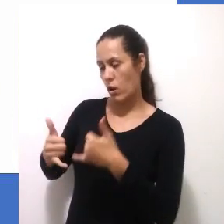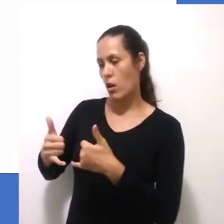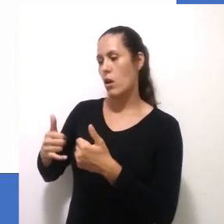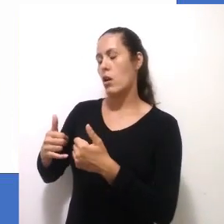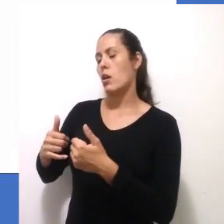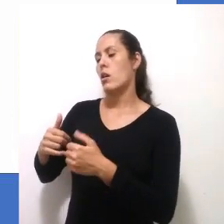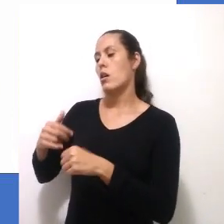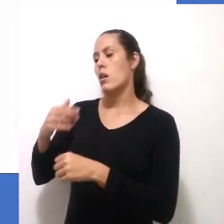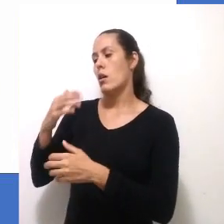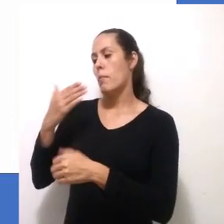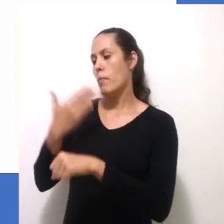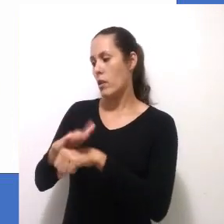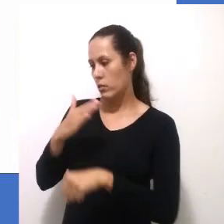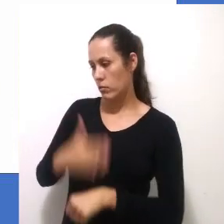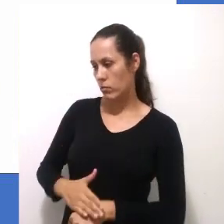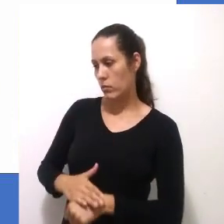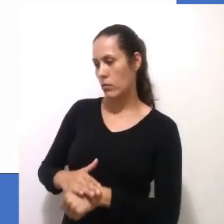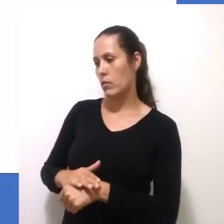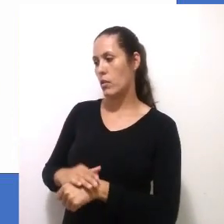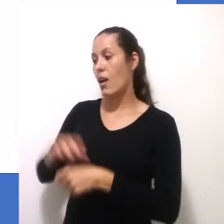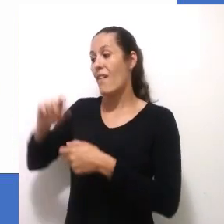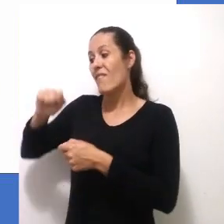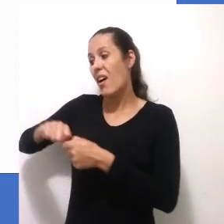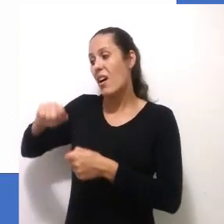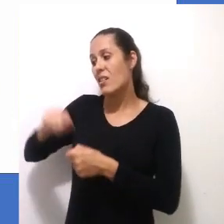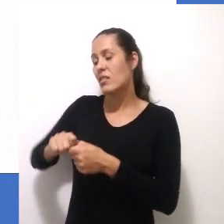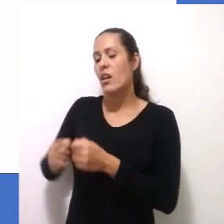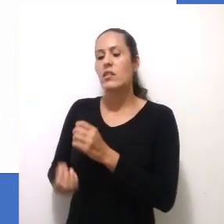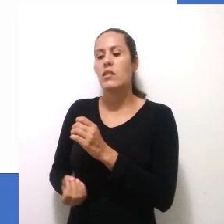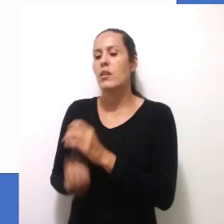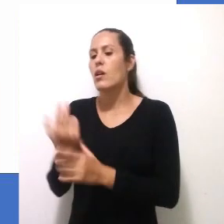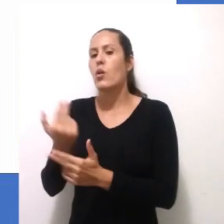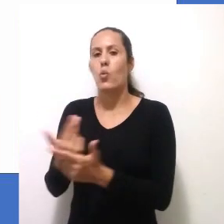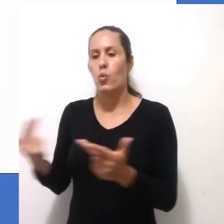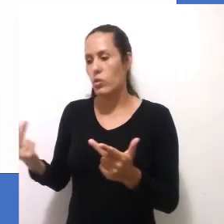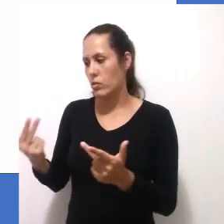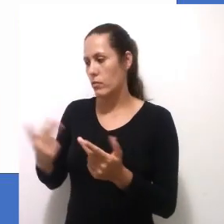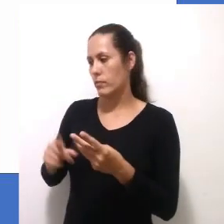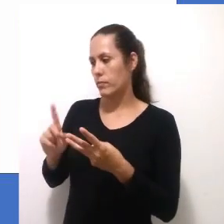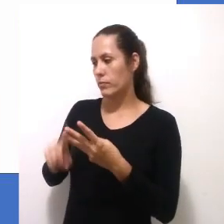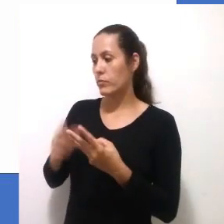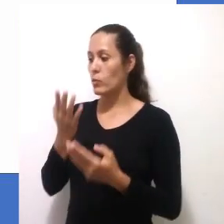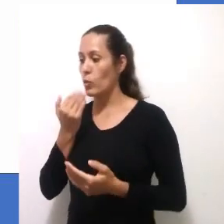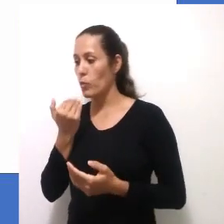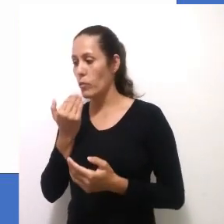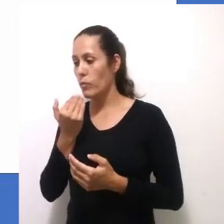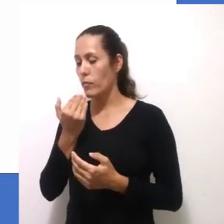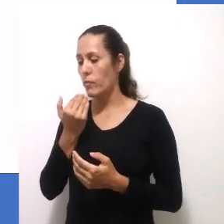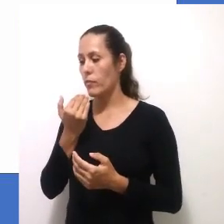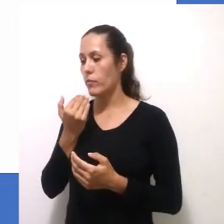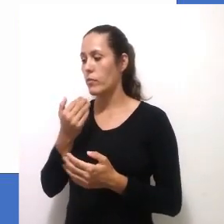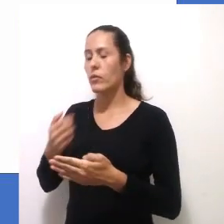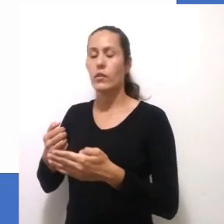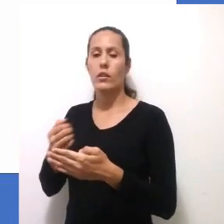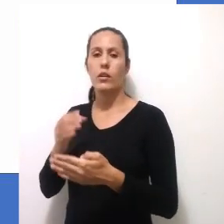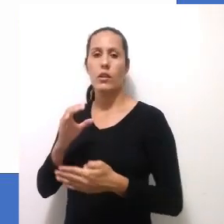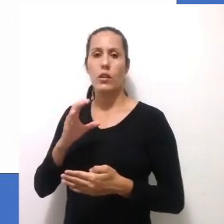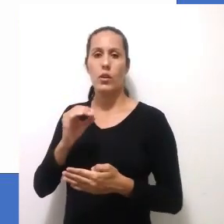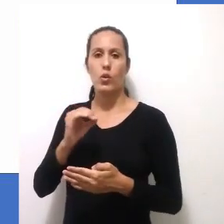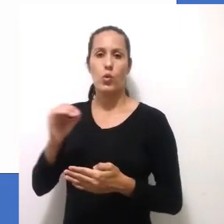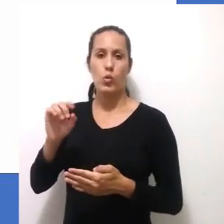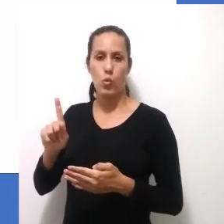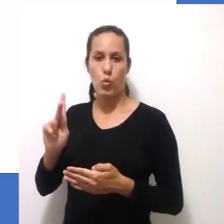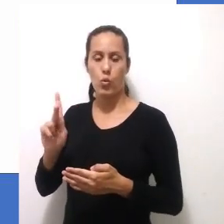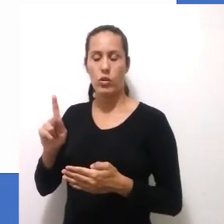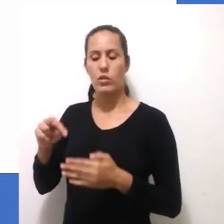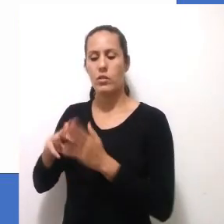practice, praticar, make, fazer no sentido de produzir algo, eat, comer, e cook, cozinhar.